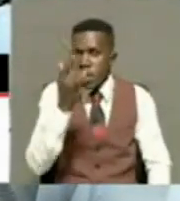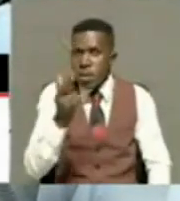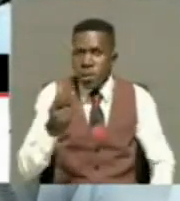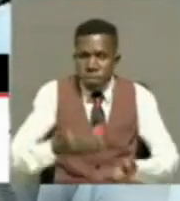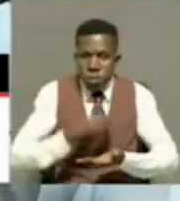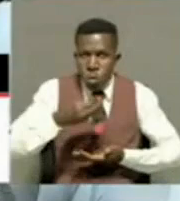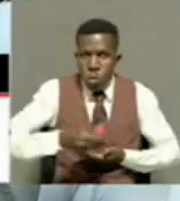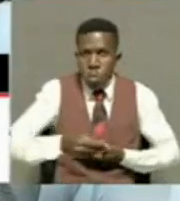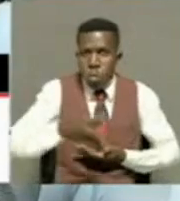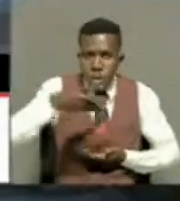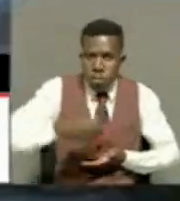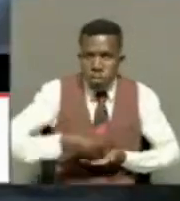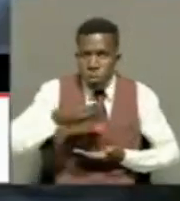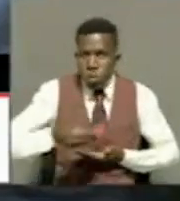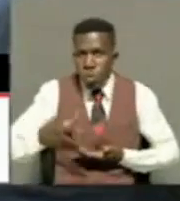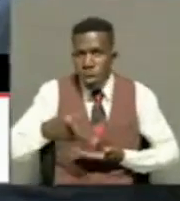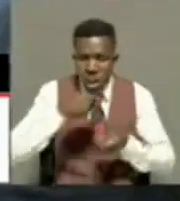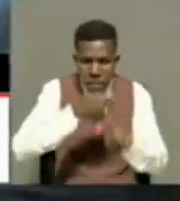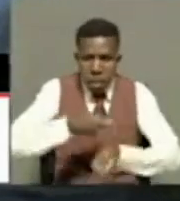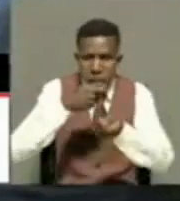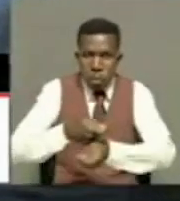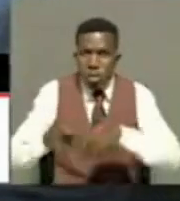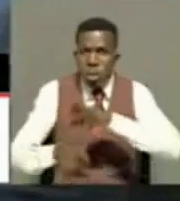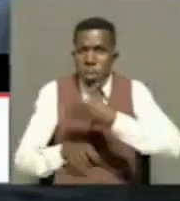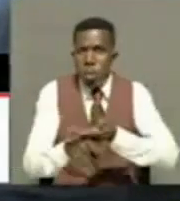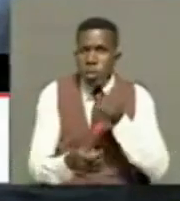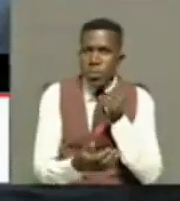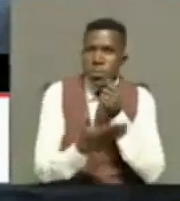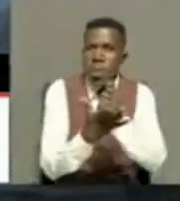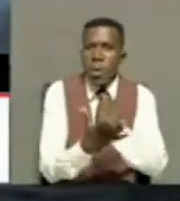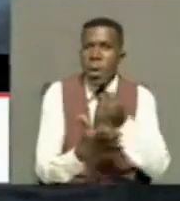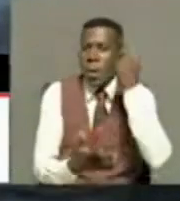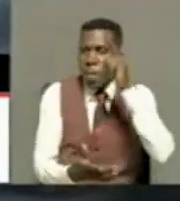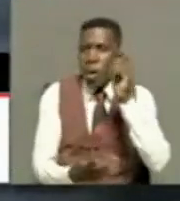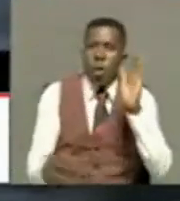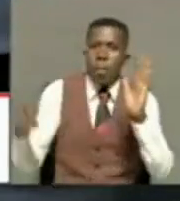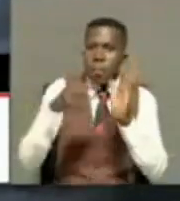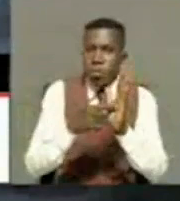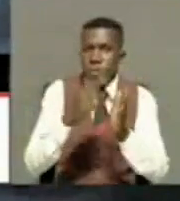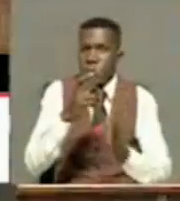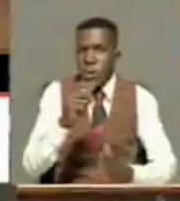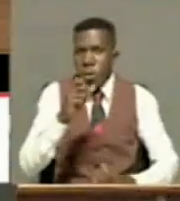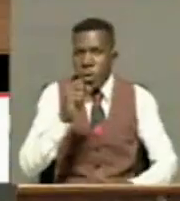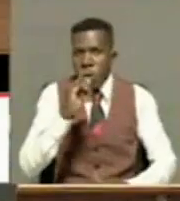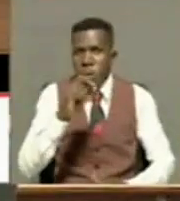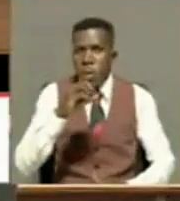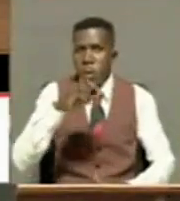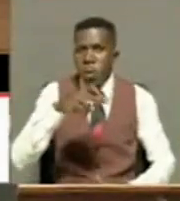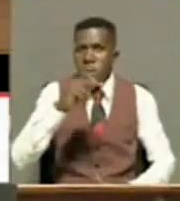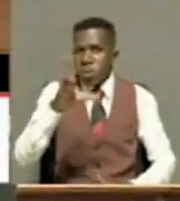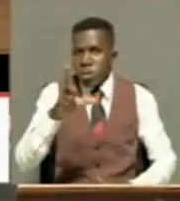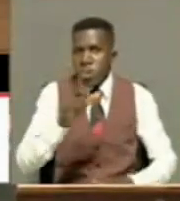melhoradas de culturas e, concomitantemente, contribuir para a consecução do Objetivo Regional de Desenvolvimento Económico